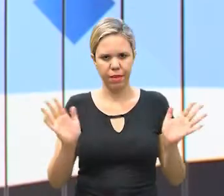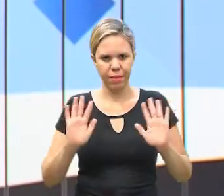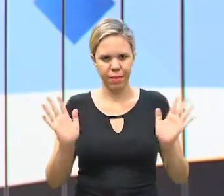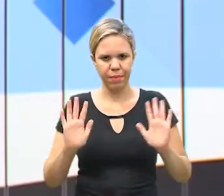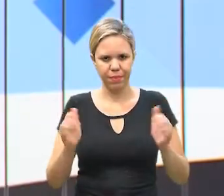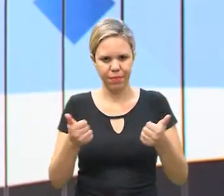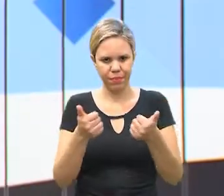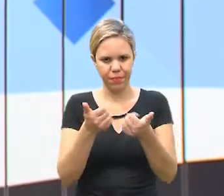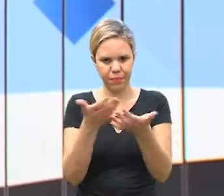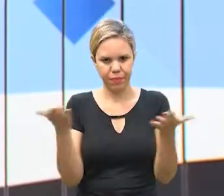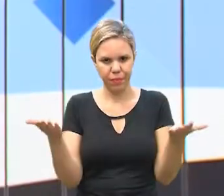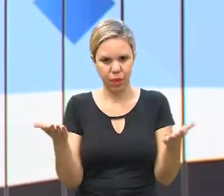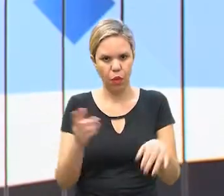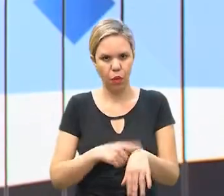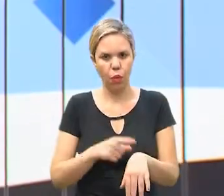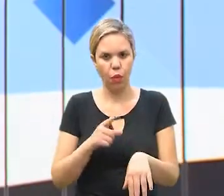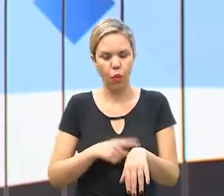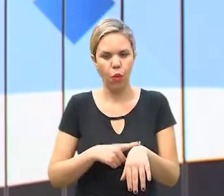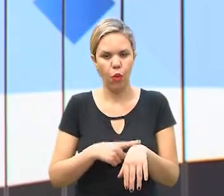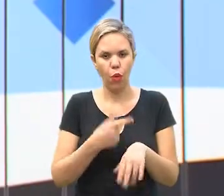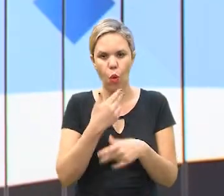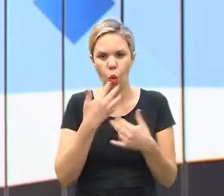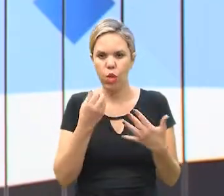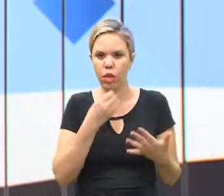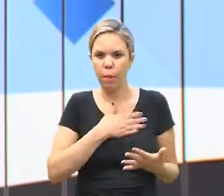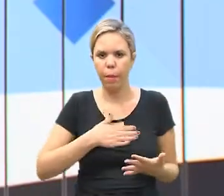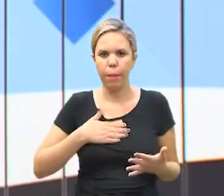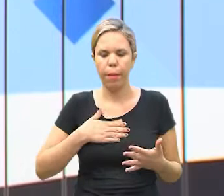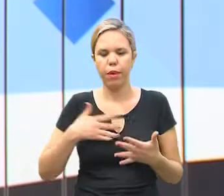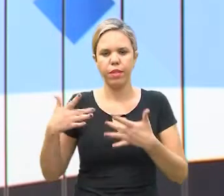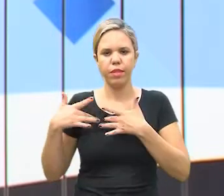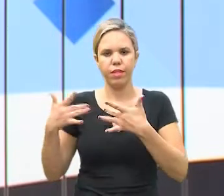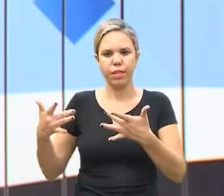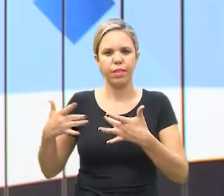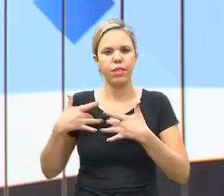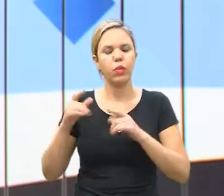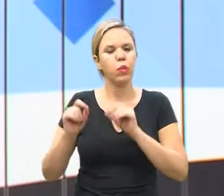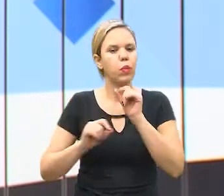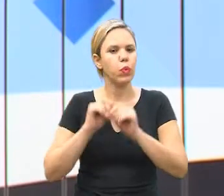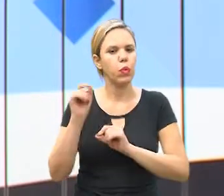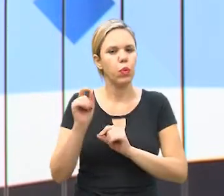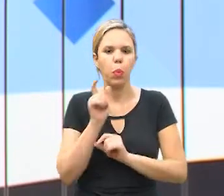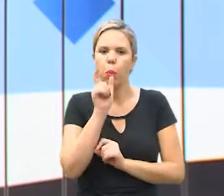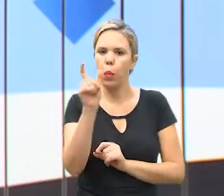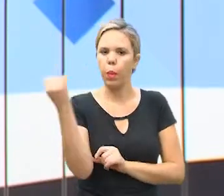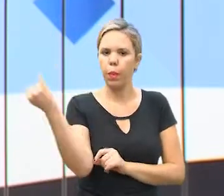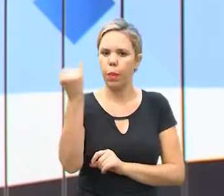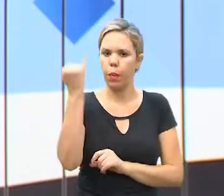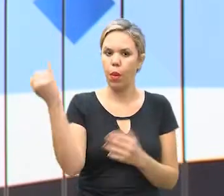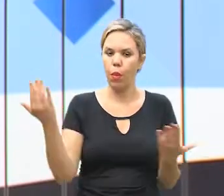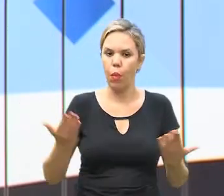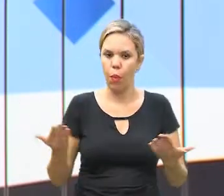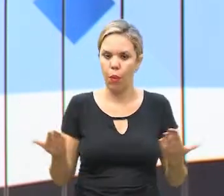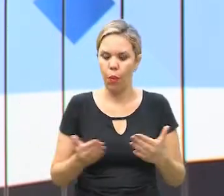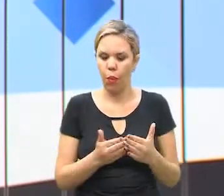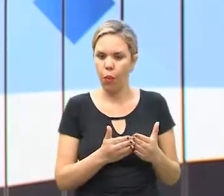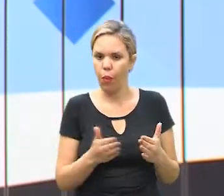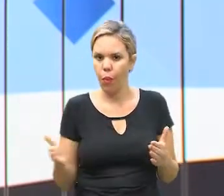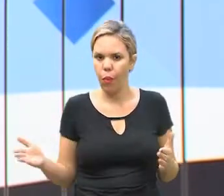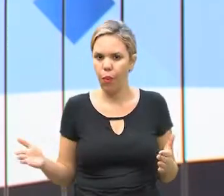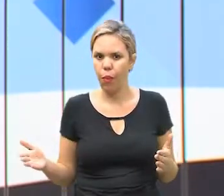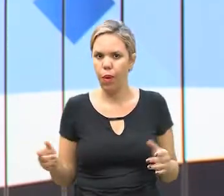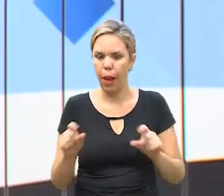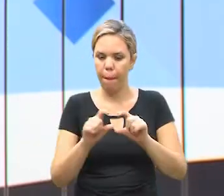Oi, gente, tudo bem? Chegou a hora de falar de coisa boa, solidariedade, uma palavra tão importante nos dias de hoje. A gente sabe que